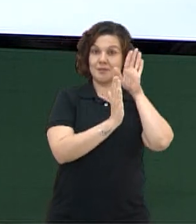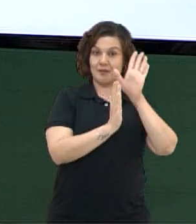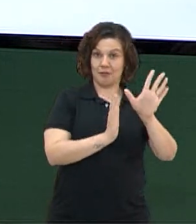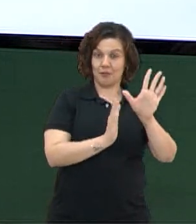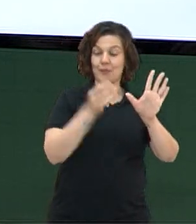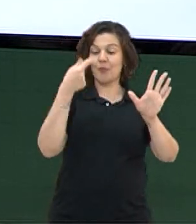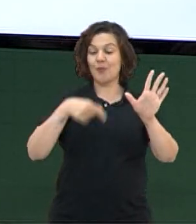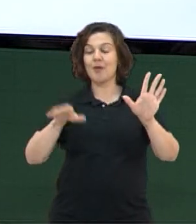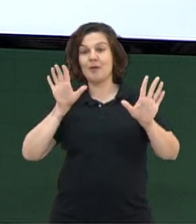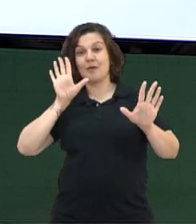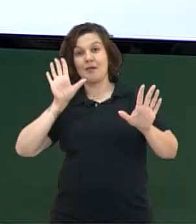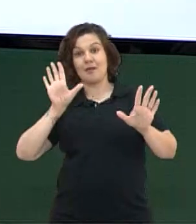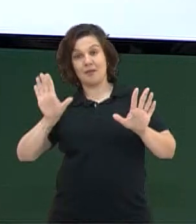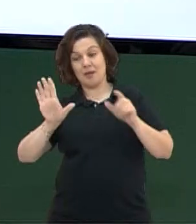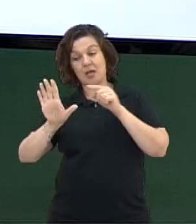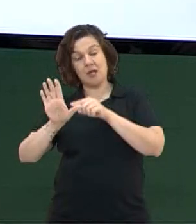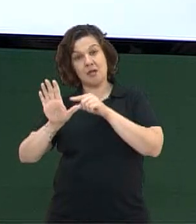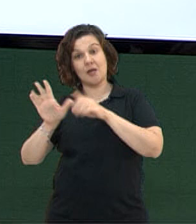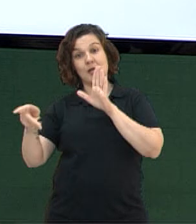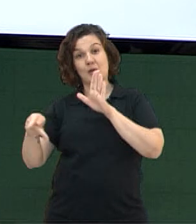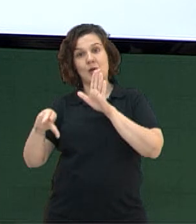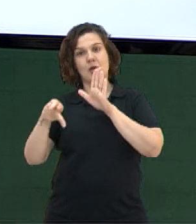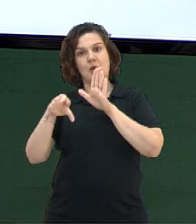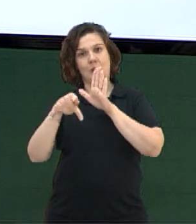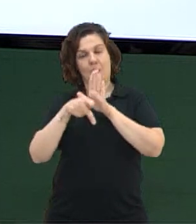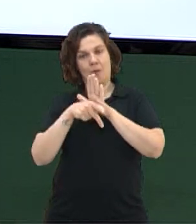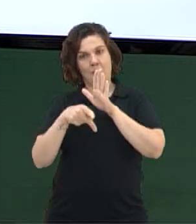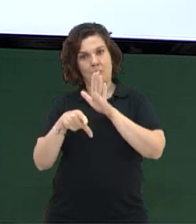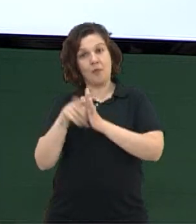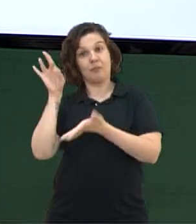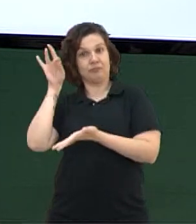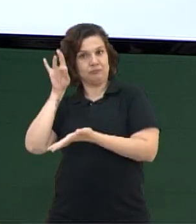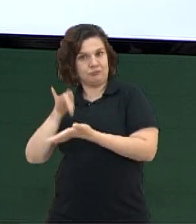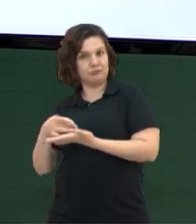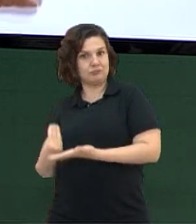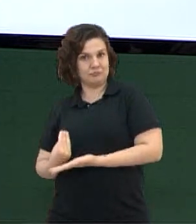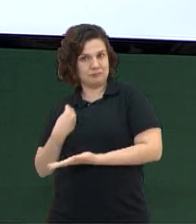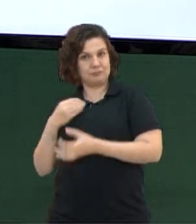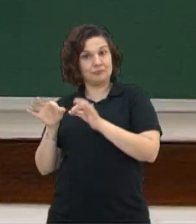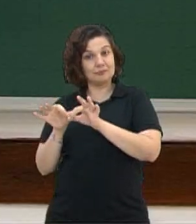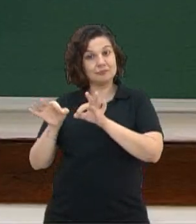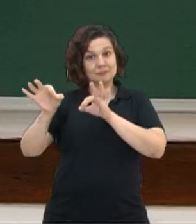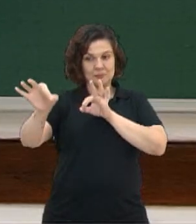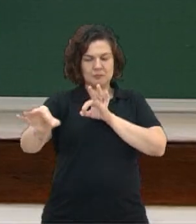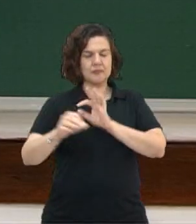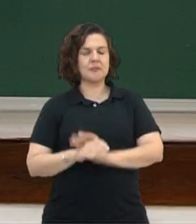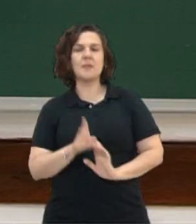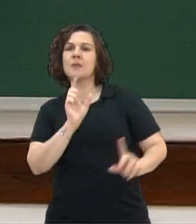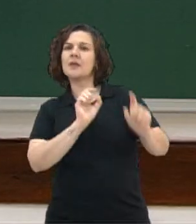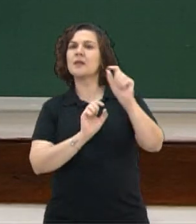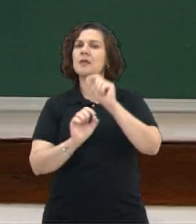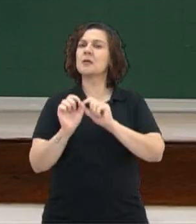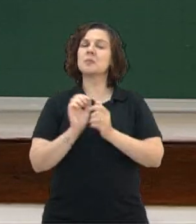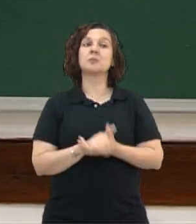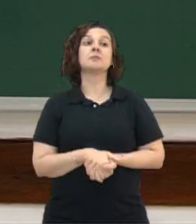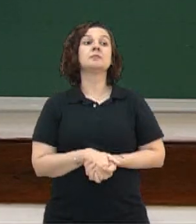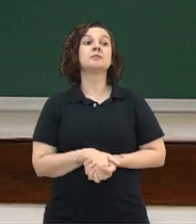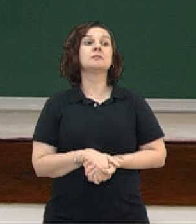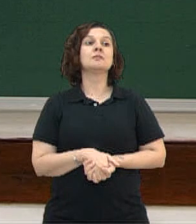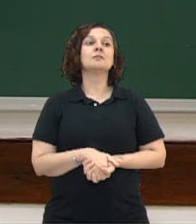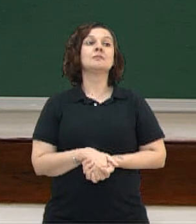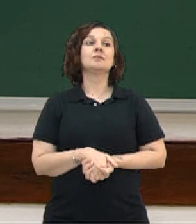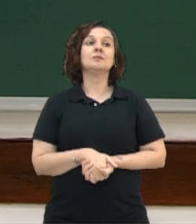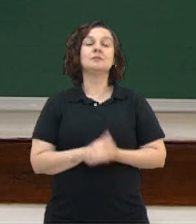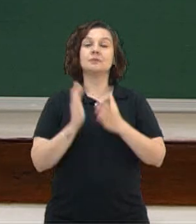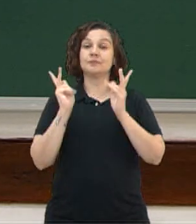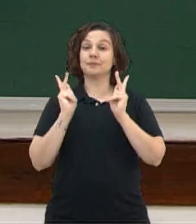mapa e a segunda parte correspondendo à distância na realidade. Mas o que acontece? Quando